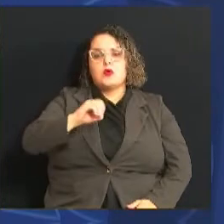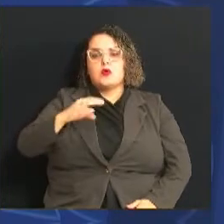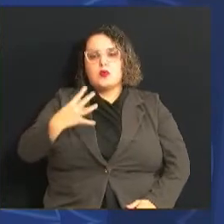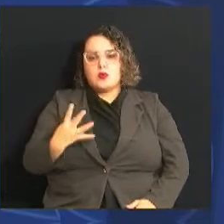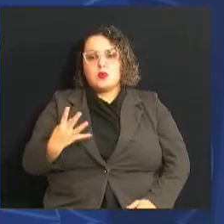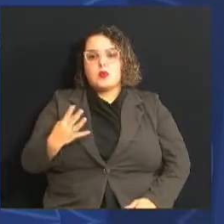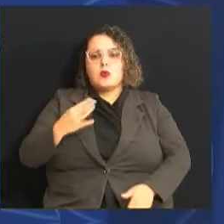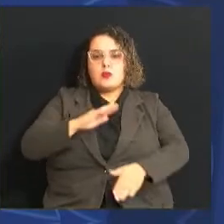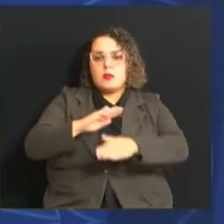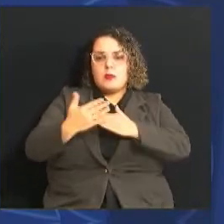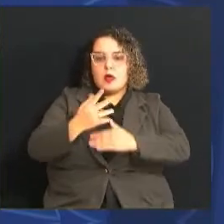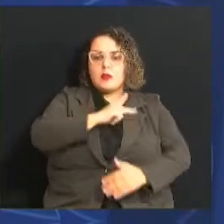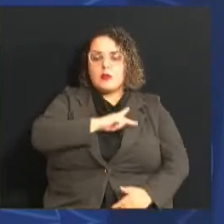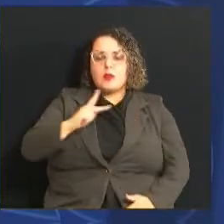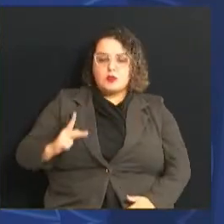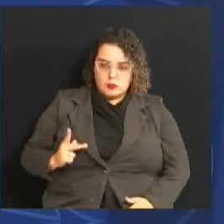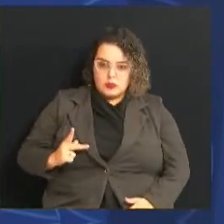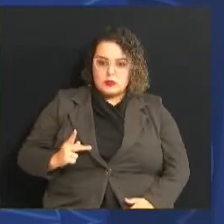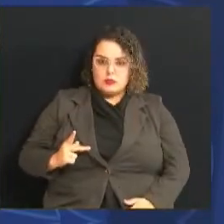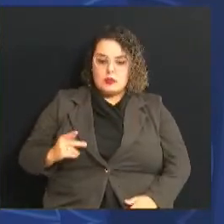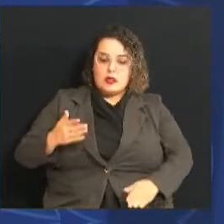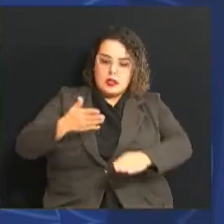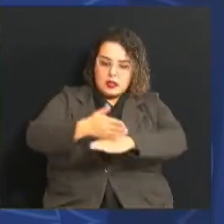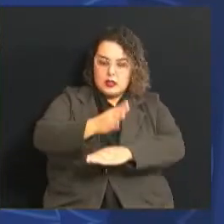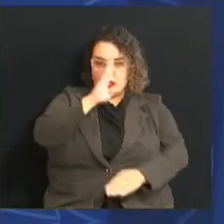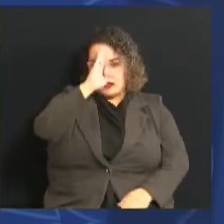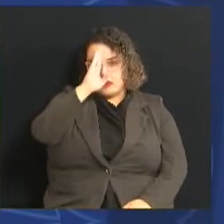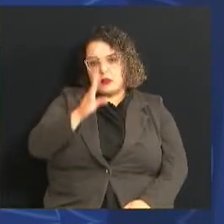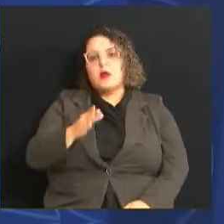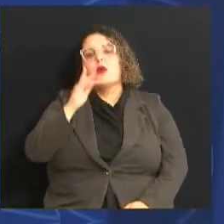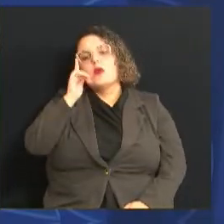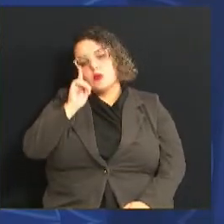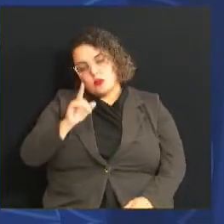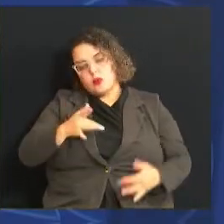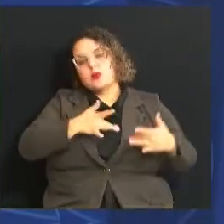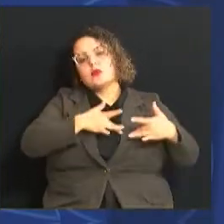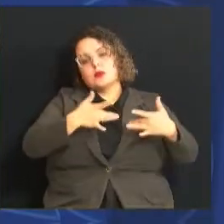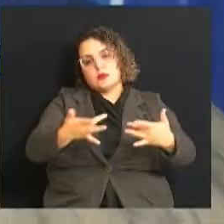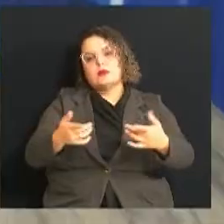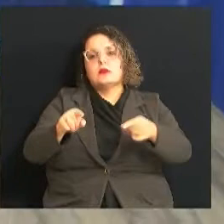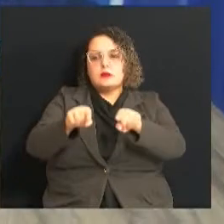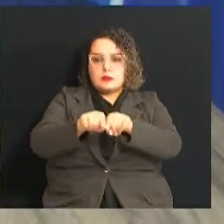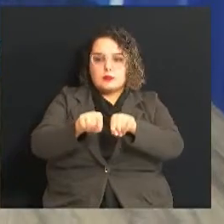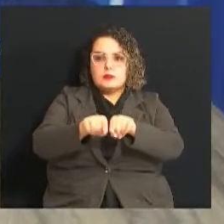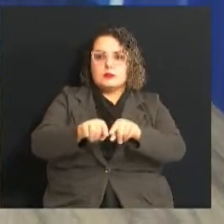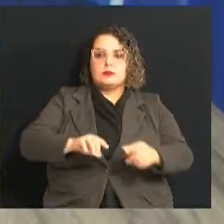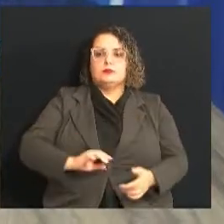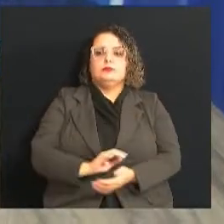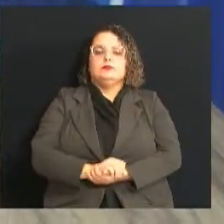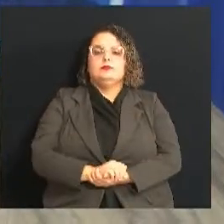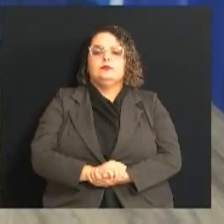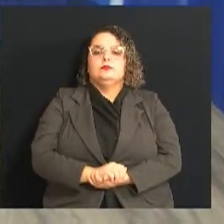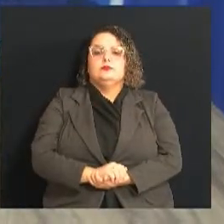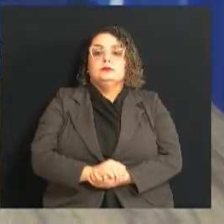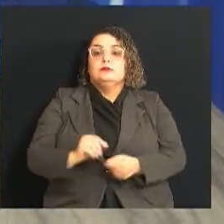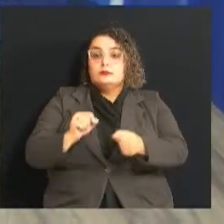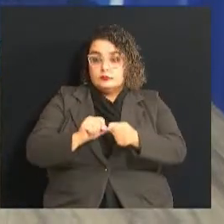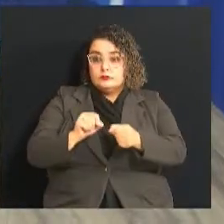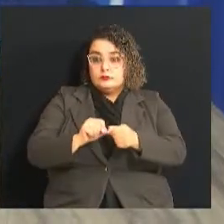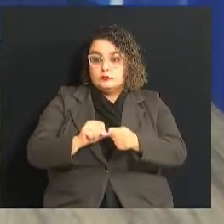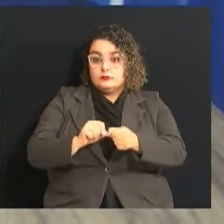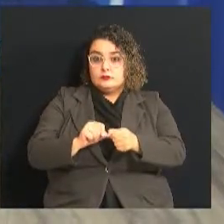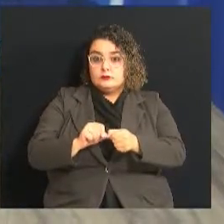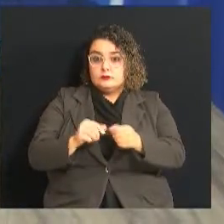Ponte Preta. Pela entrada principal, você consegue fazer essa doação também. Vamos fazer o seguinte?